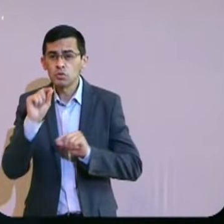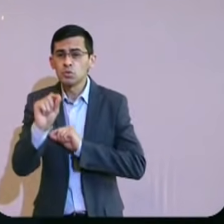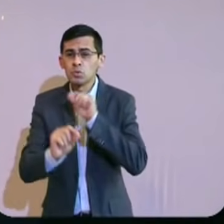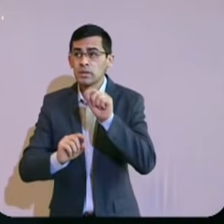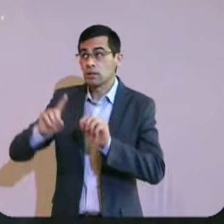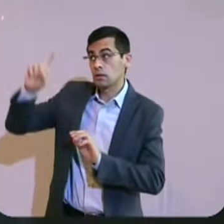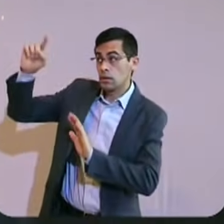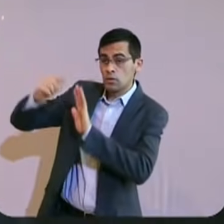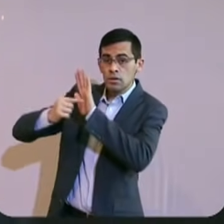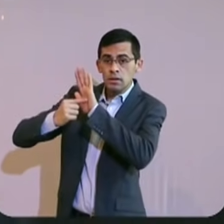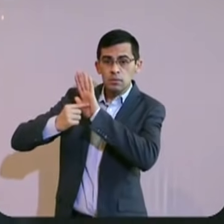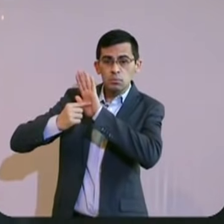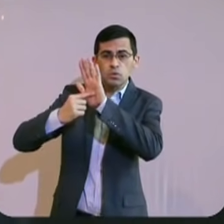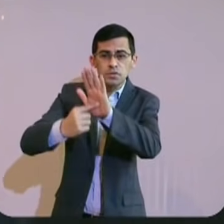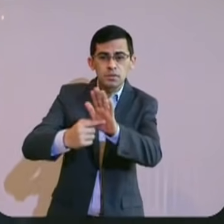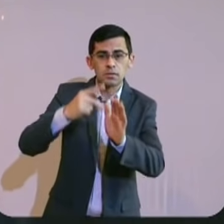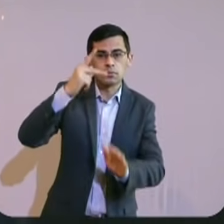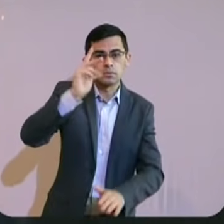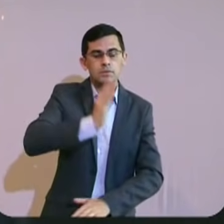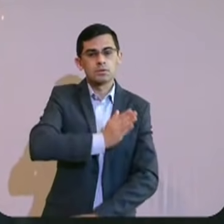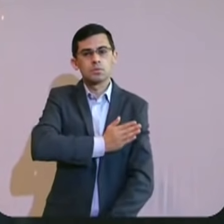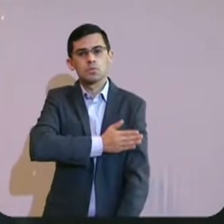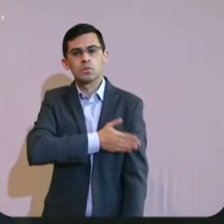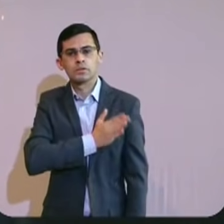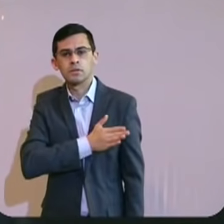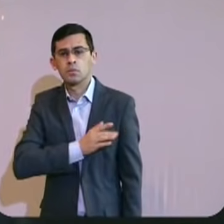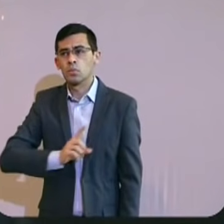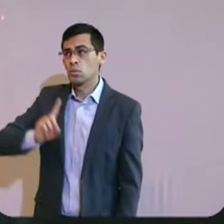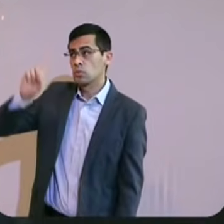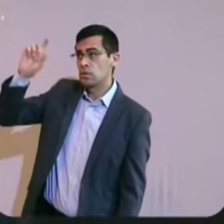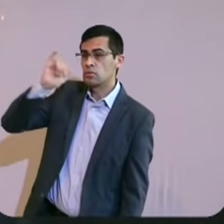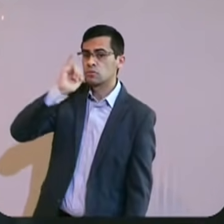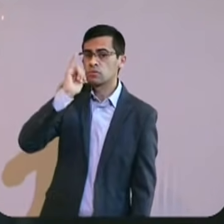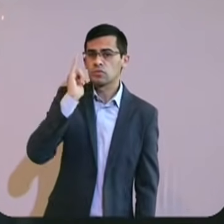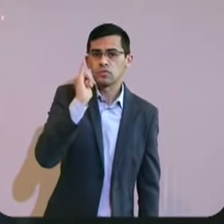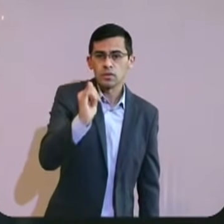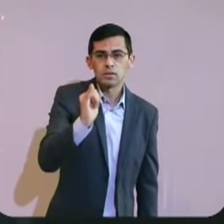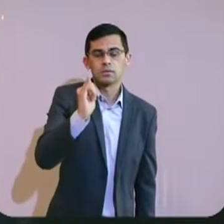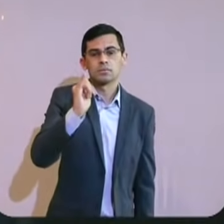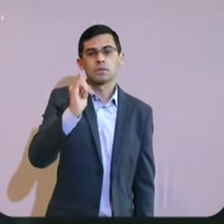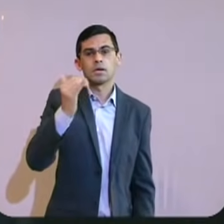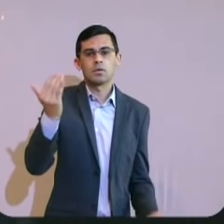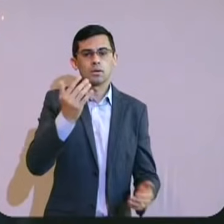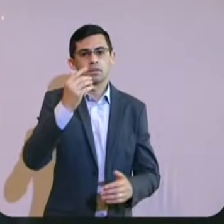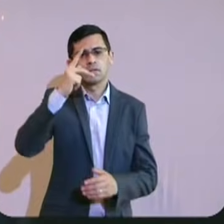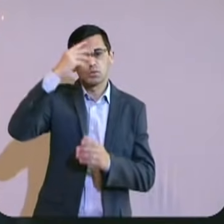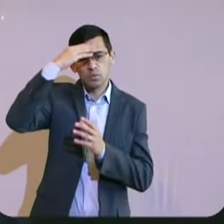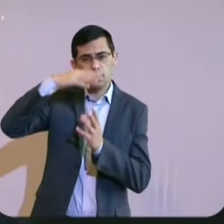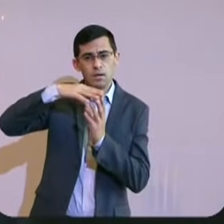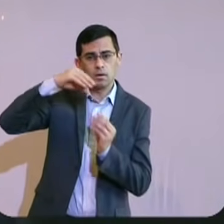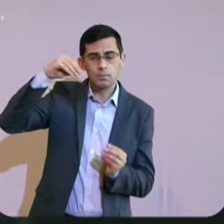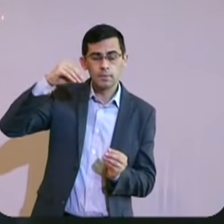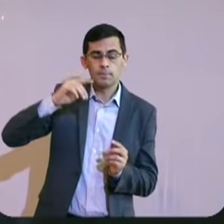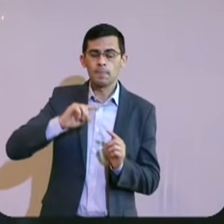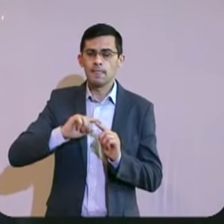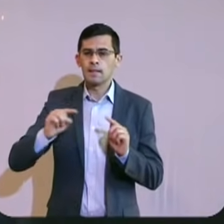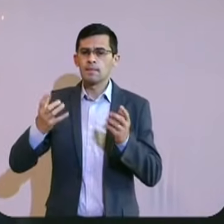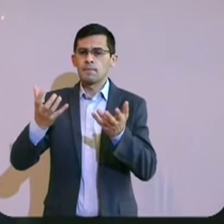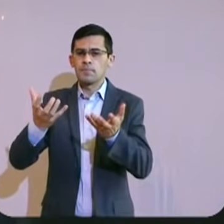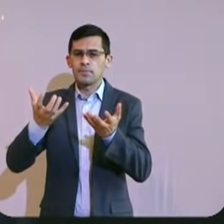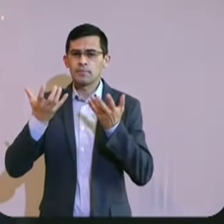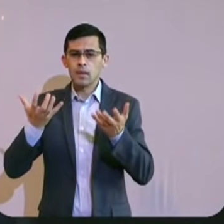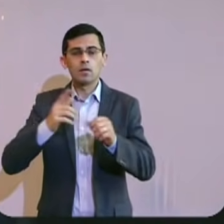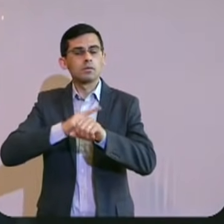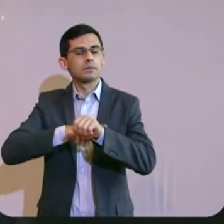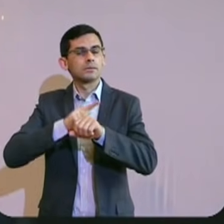está revelando aí no teu coração? O que é que Ele está falando à sua alma? E eu queria que